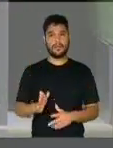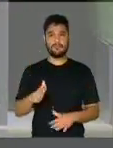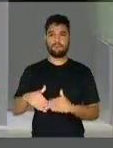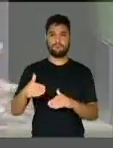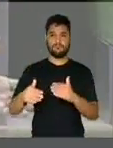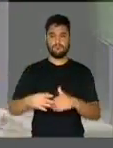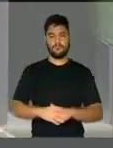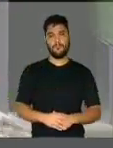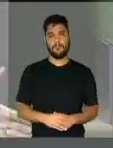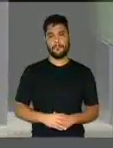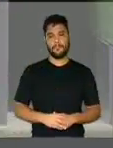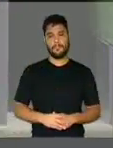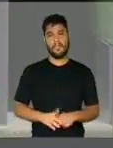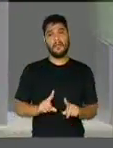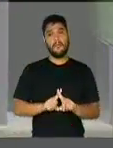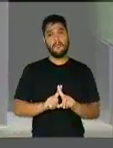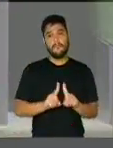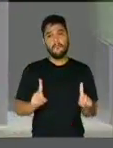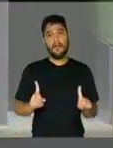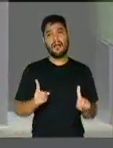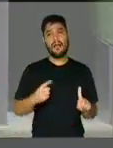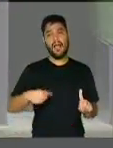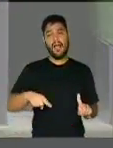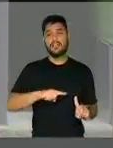nacional. Mas nós não podemos fazer